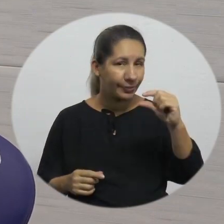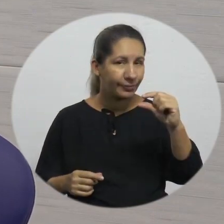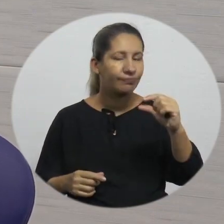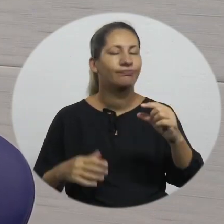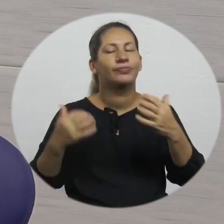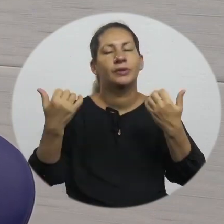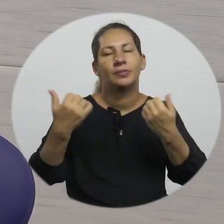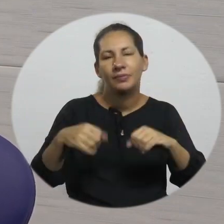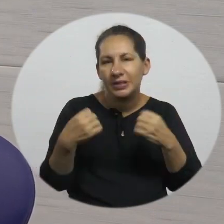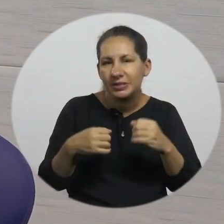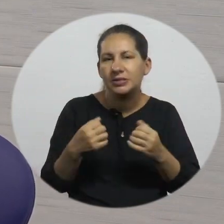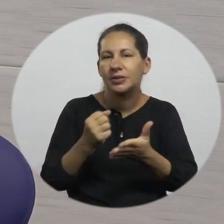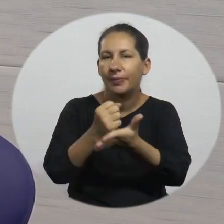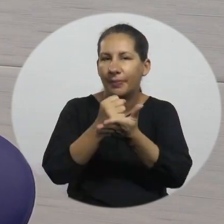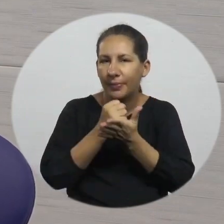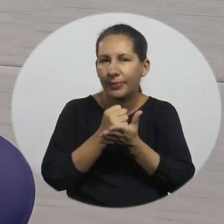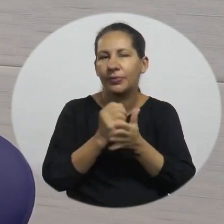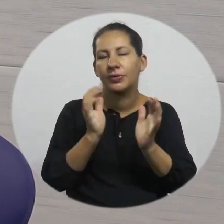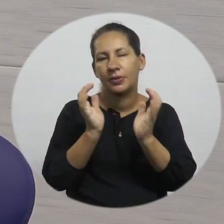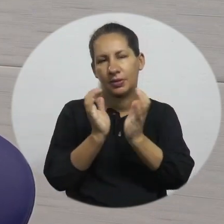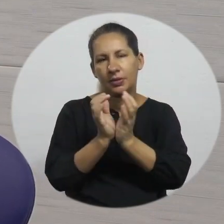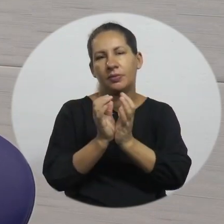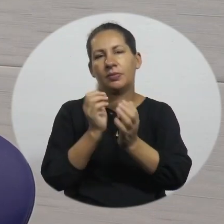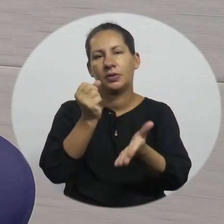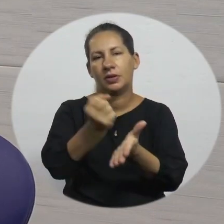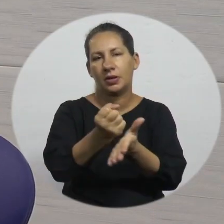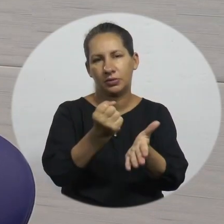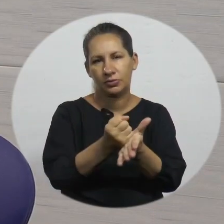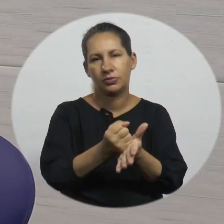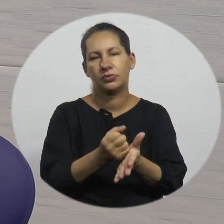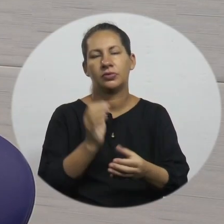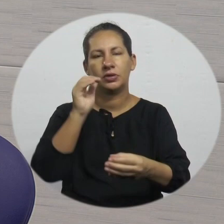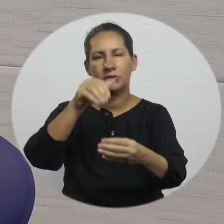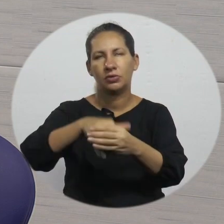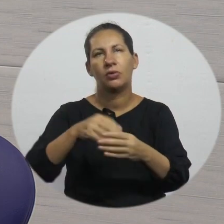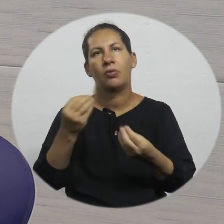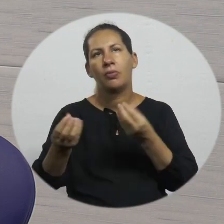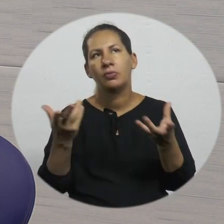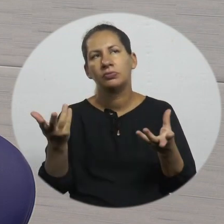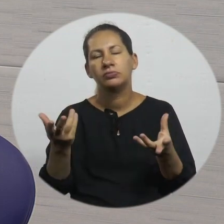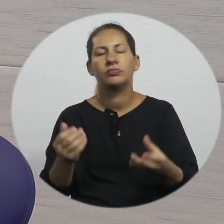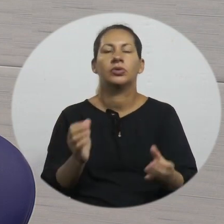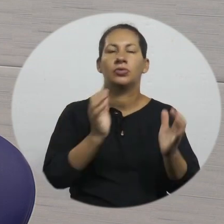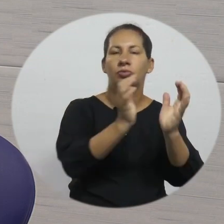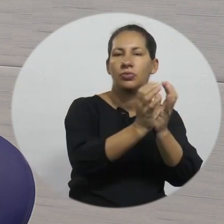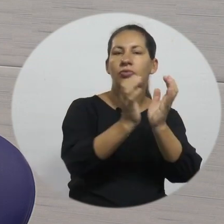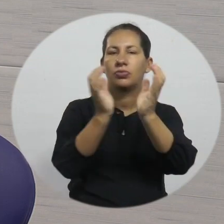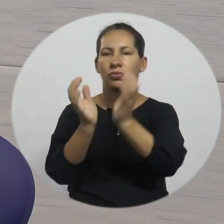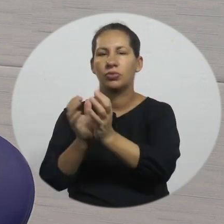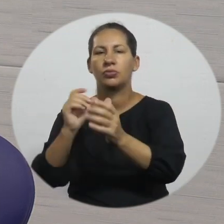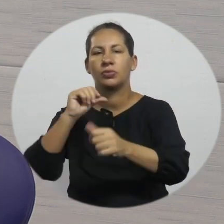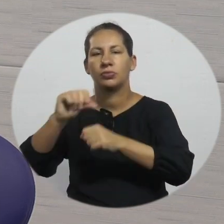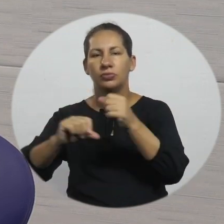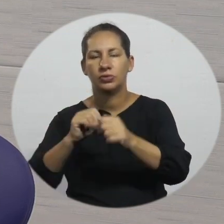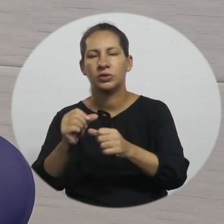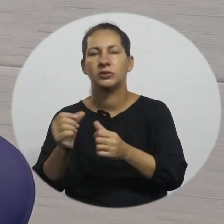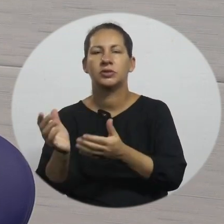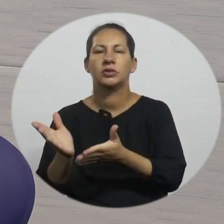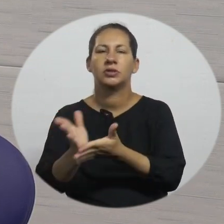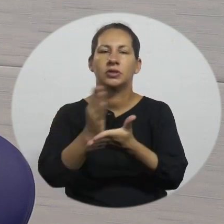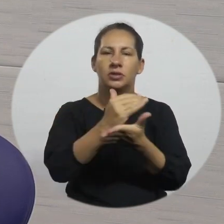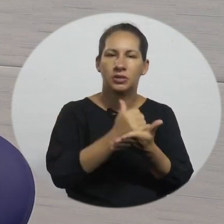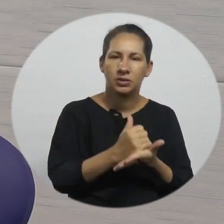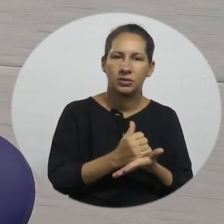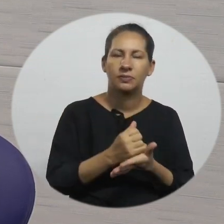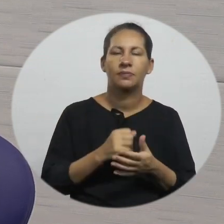curtos e a gente precisa trazer esse apoio, essa equipe de apoio para os cartórios eleitorais. Então, assim, os grupos eles trouxeram algumas novidades,